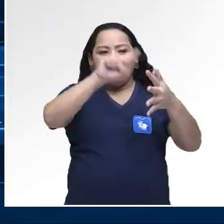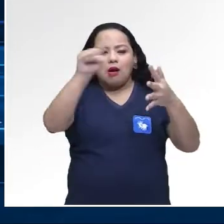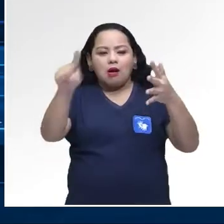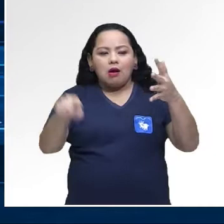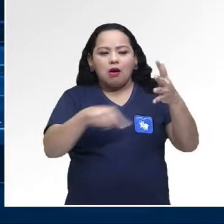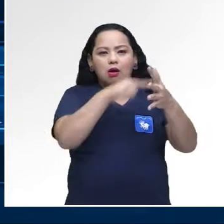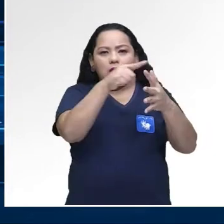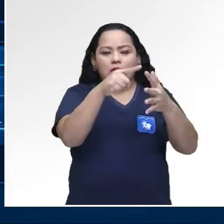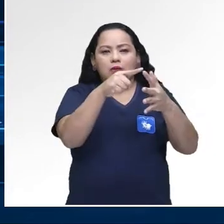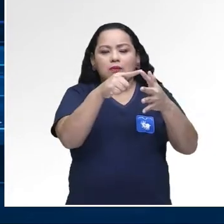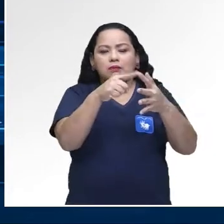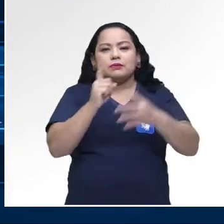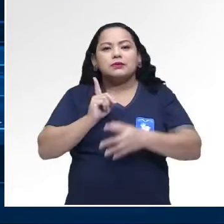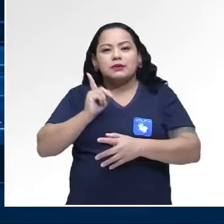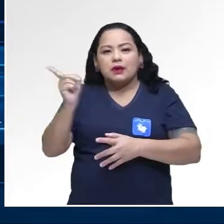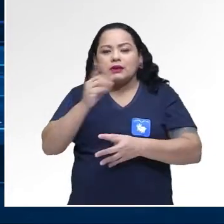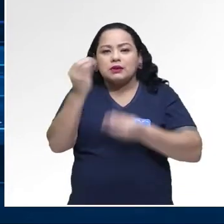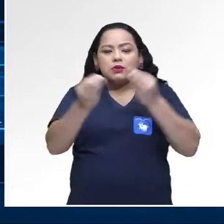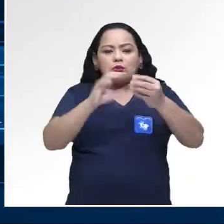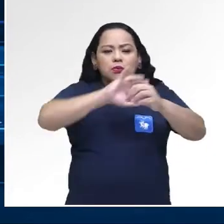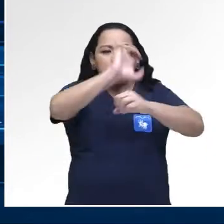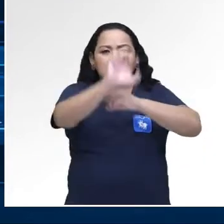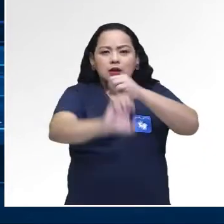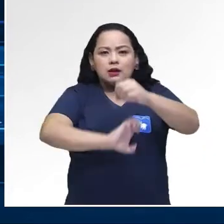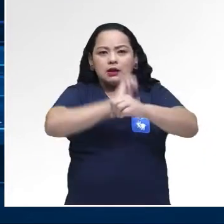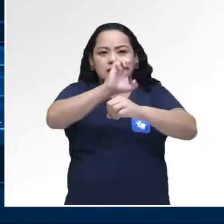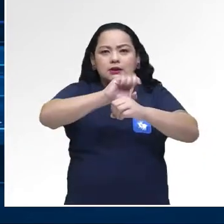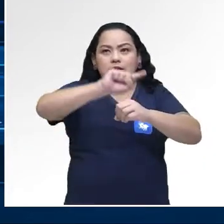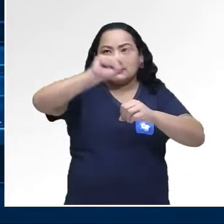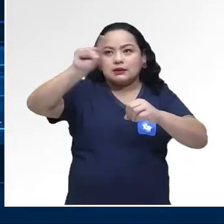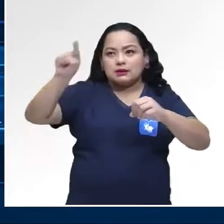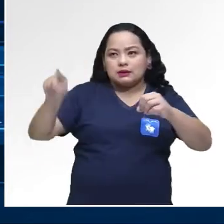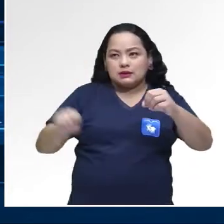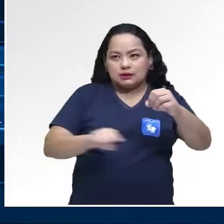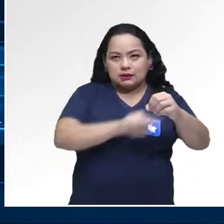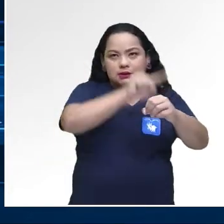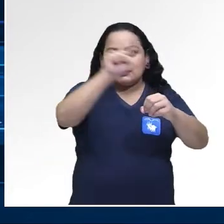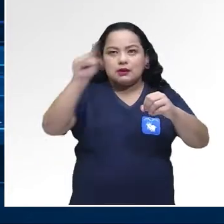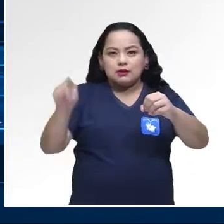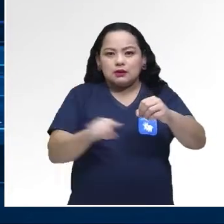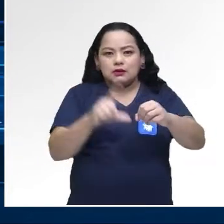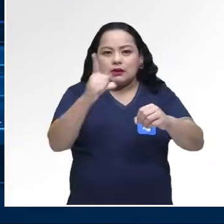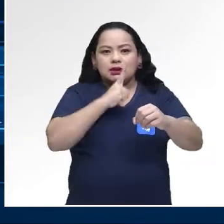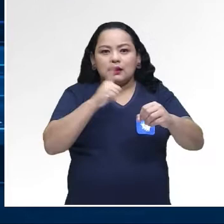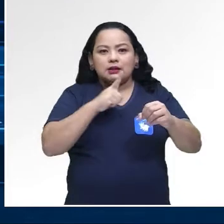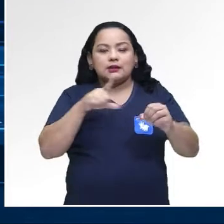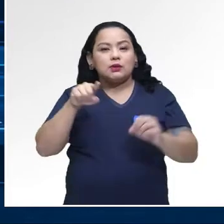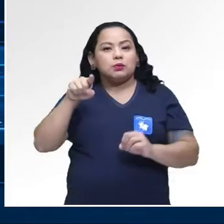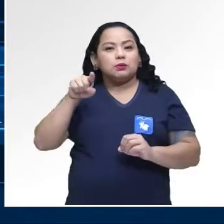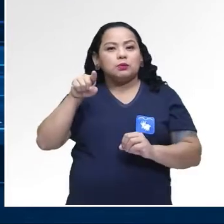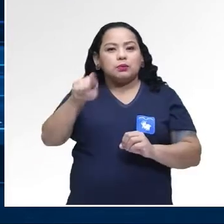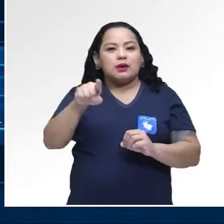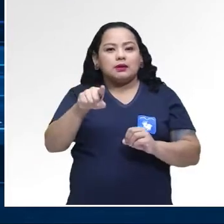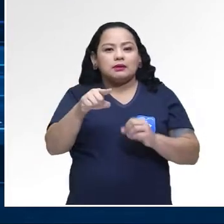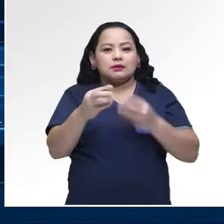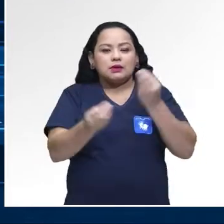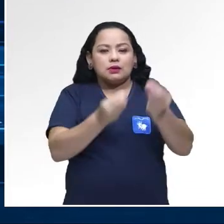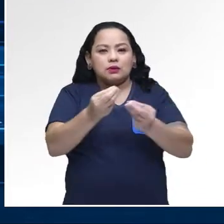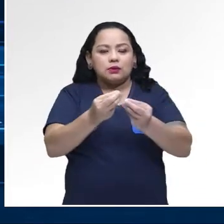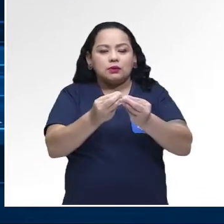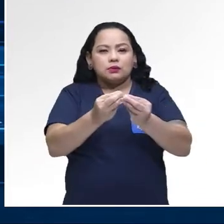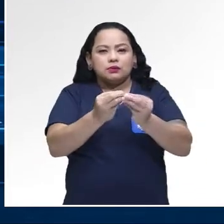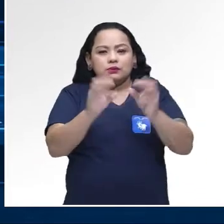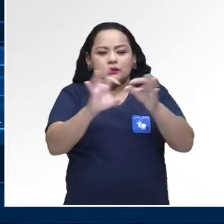né? E nesse circuito os elétrons vão percorrendo, tá? E aqui a gente tem um interruptor, né? Onde ele vai deixar esse